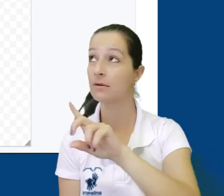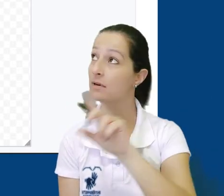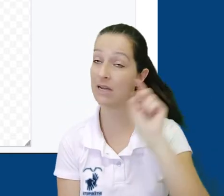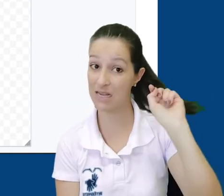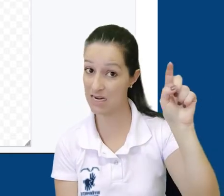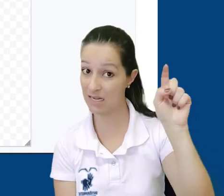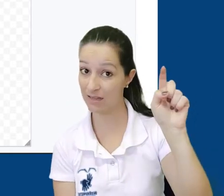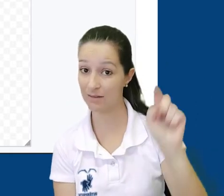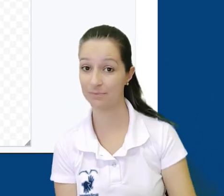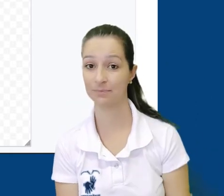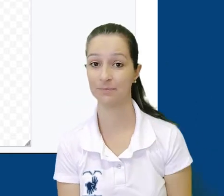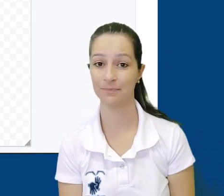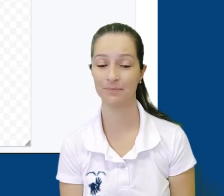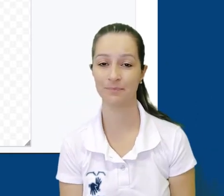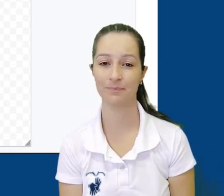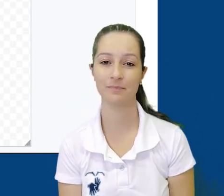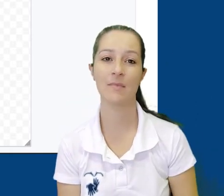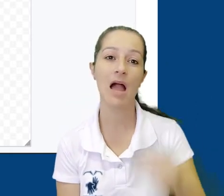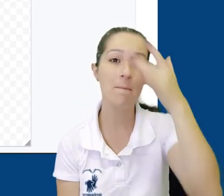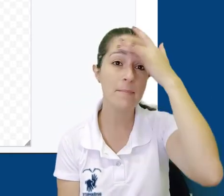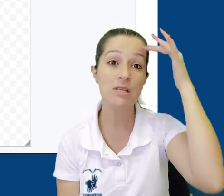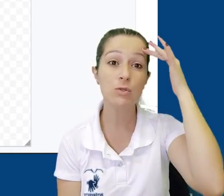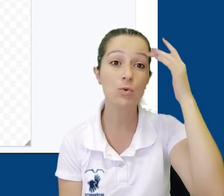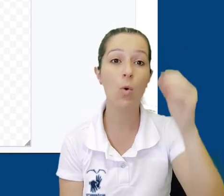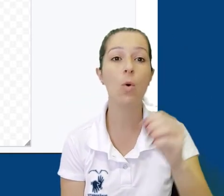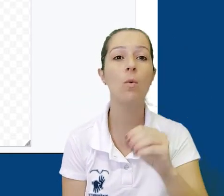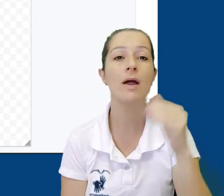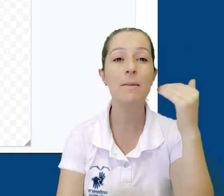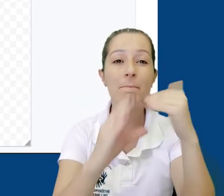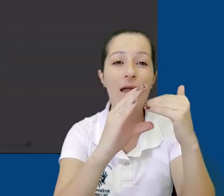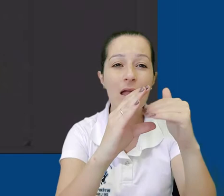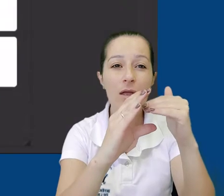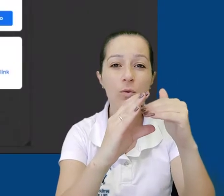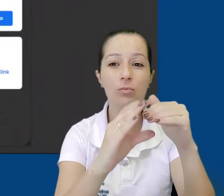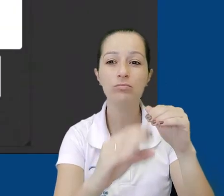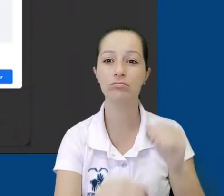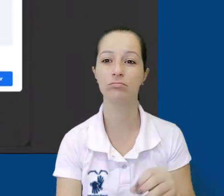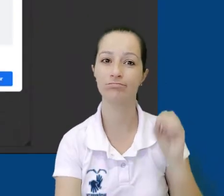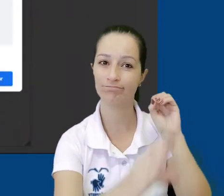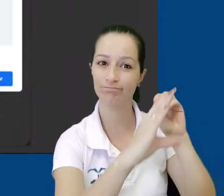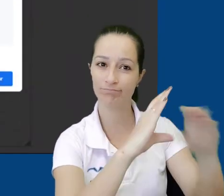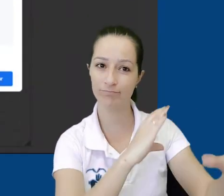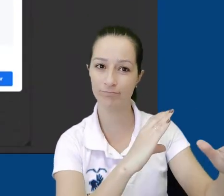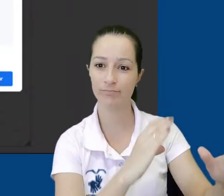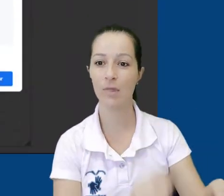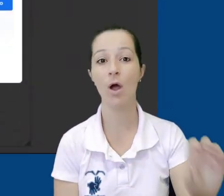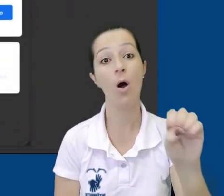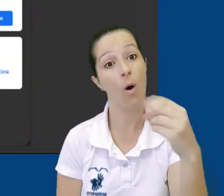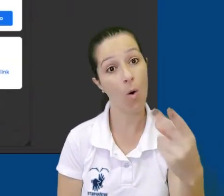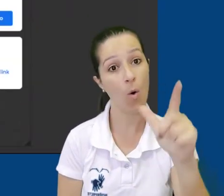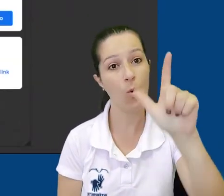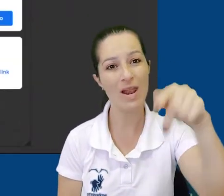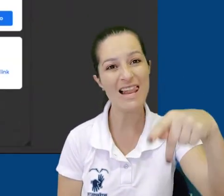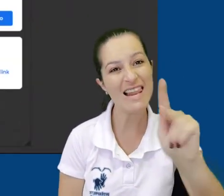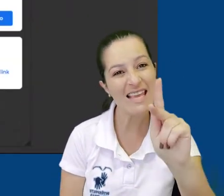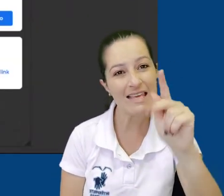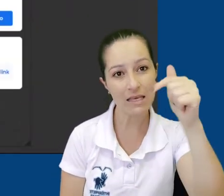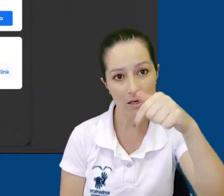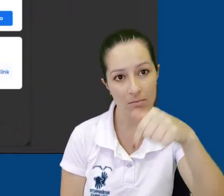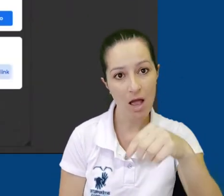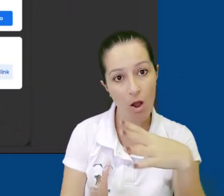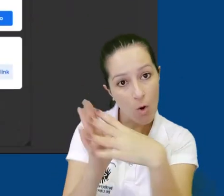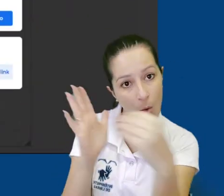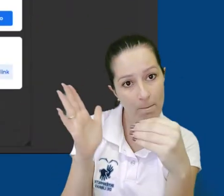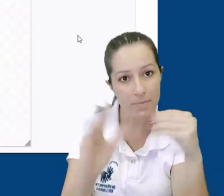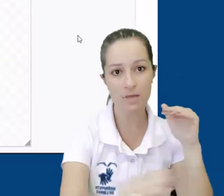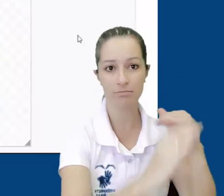no canto superior direito da tela escolhemos as pessoas com quem queremos compartilhar e o utilizamos o